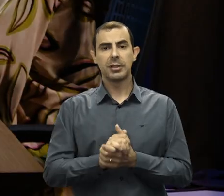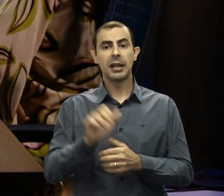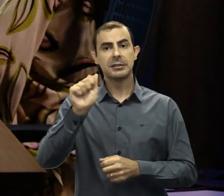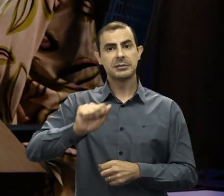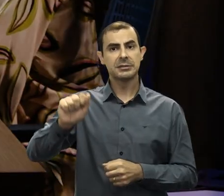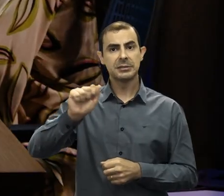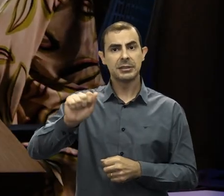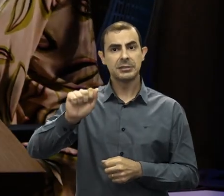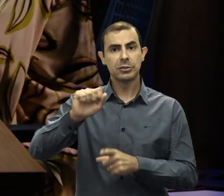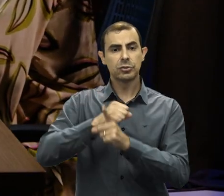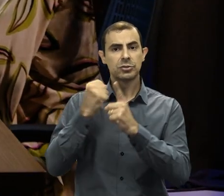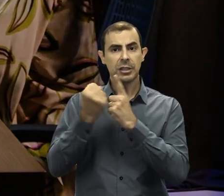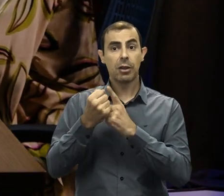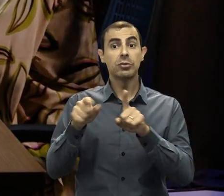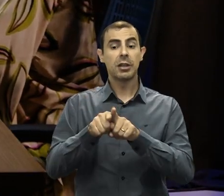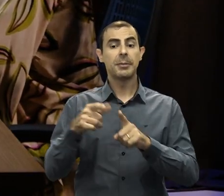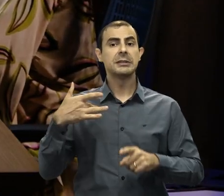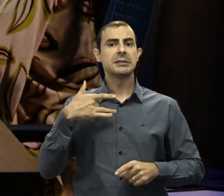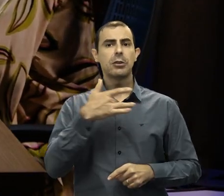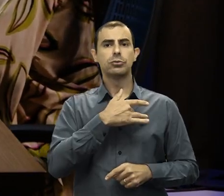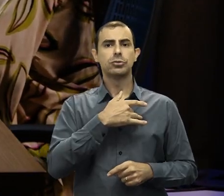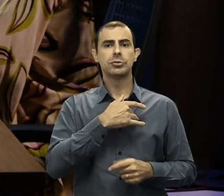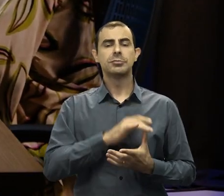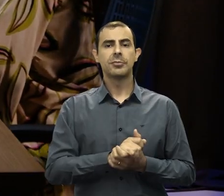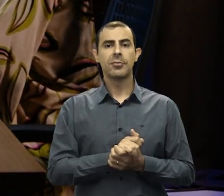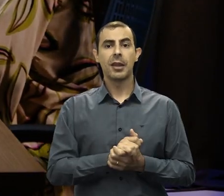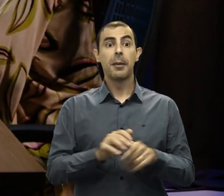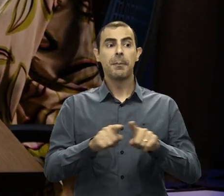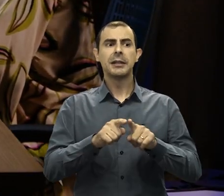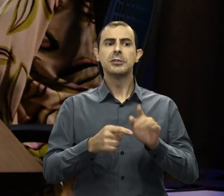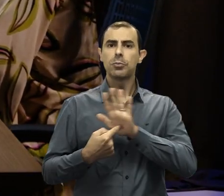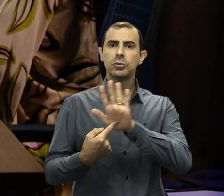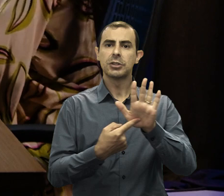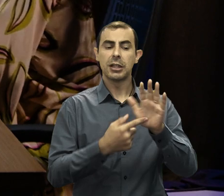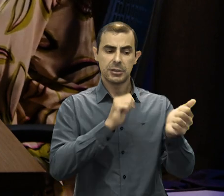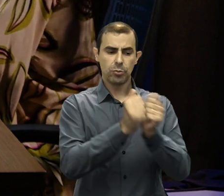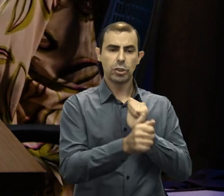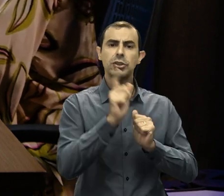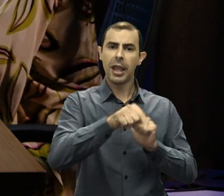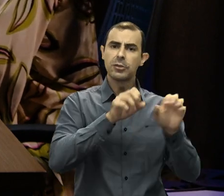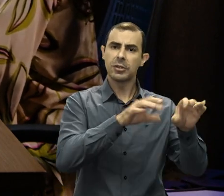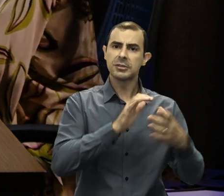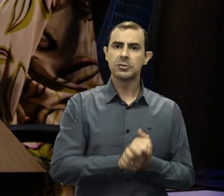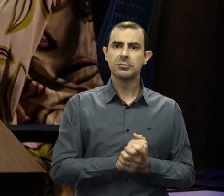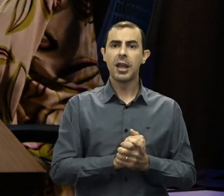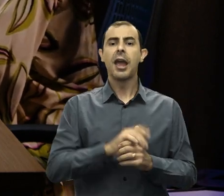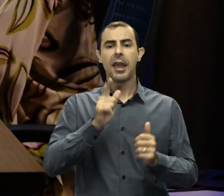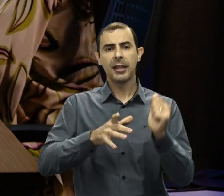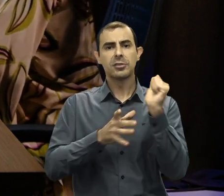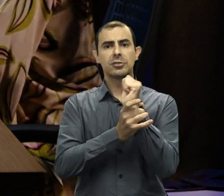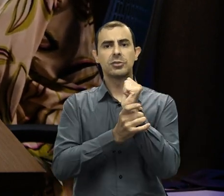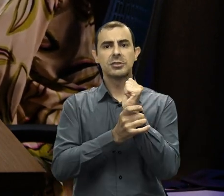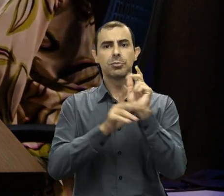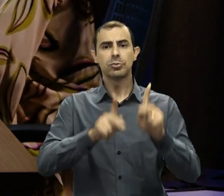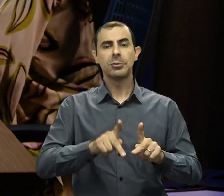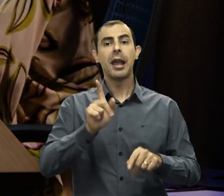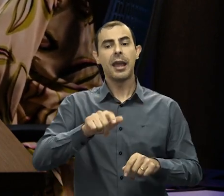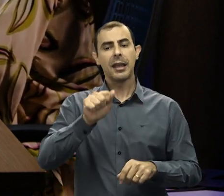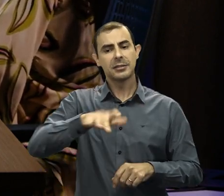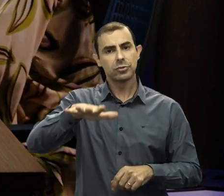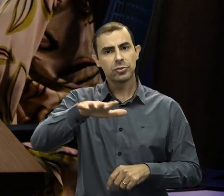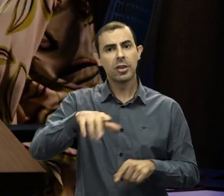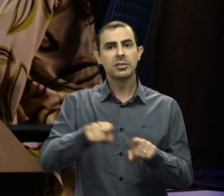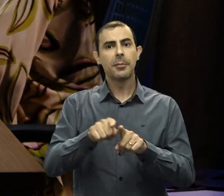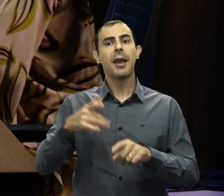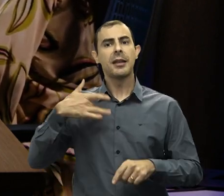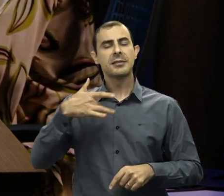e saúde. Então, o que eu mostrei? Que esporte é educação, é segurança pública, é assistência social e é saúde.